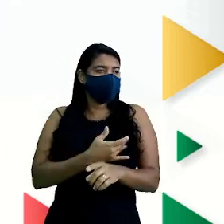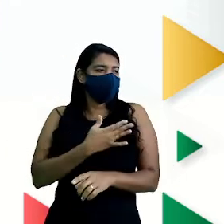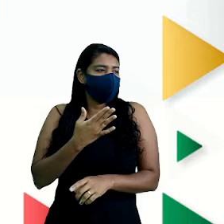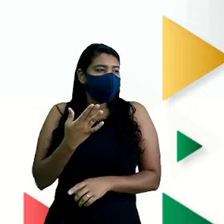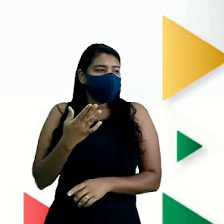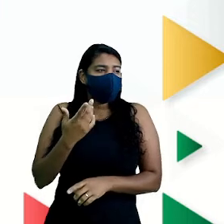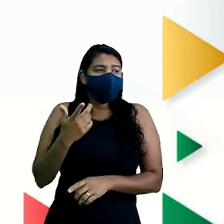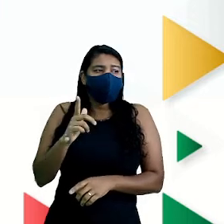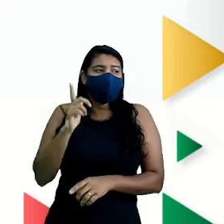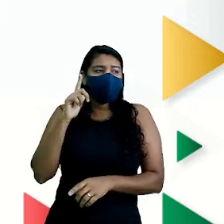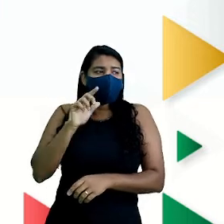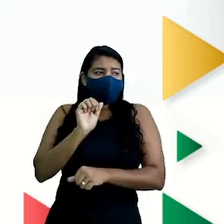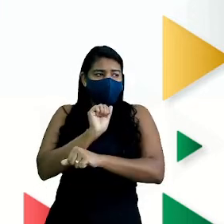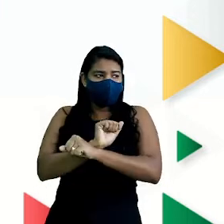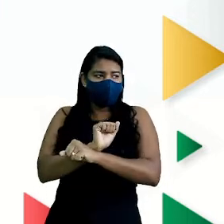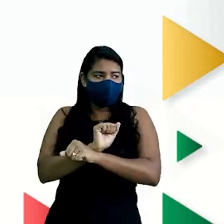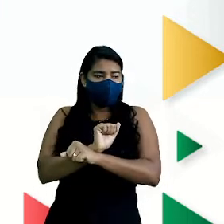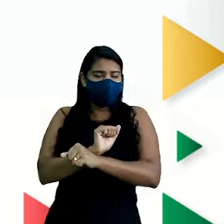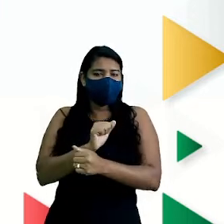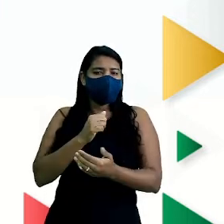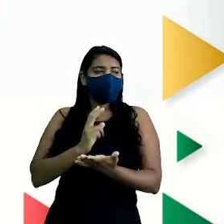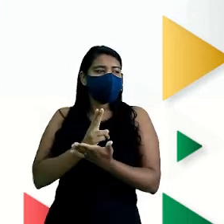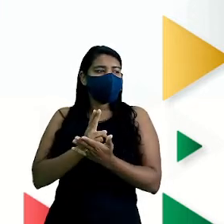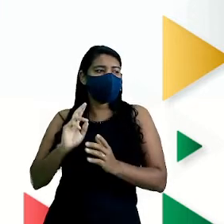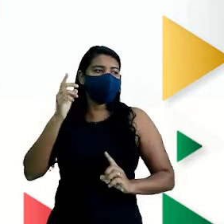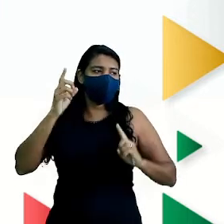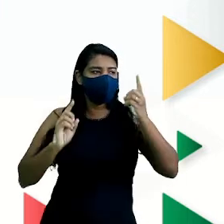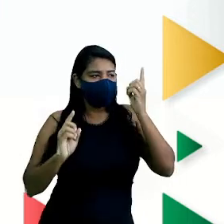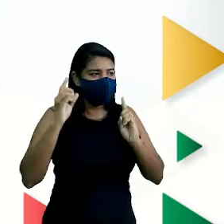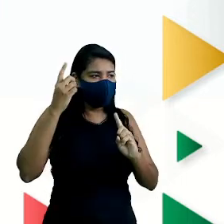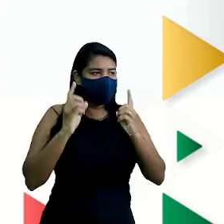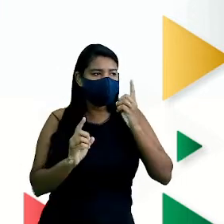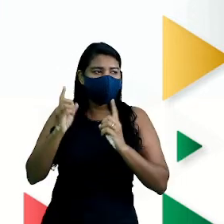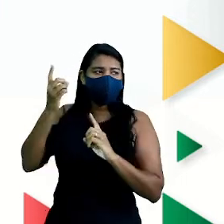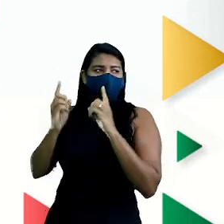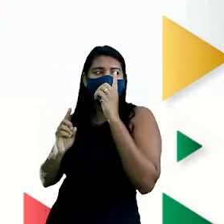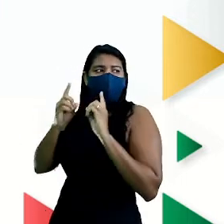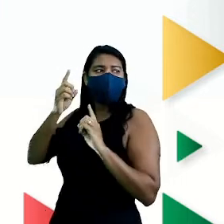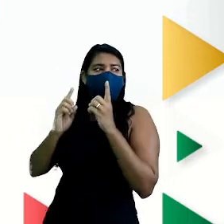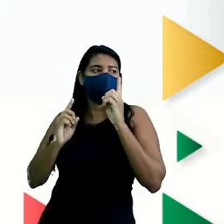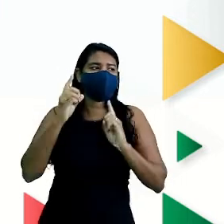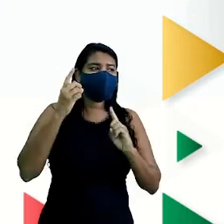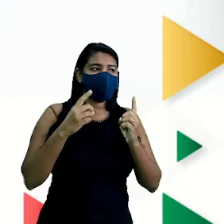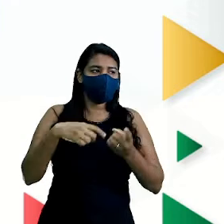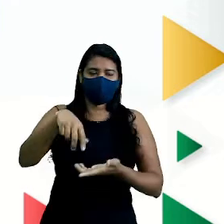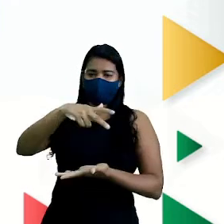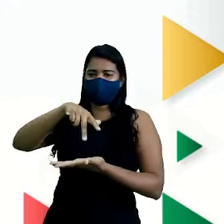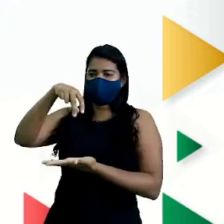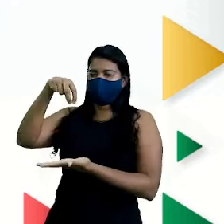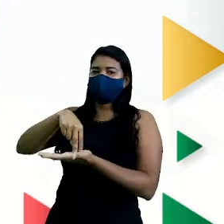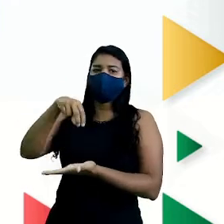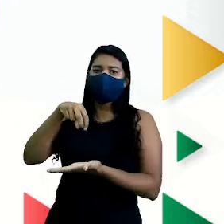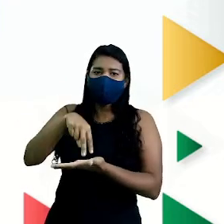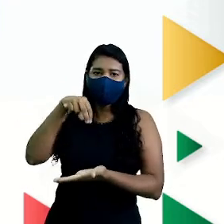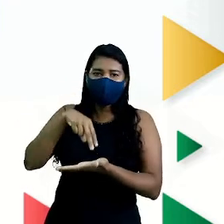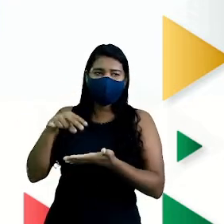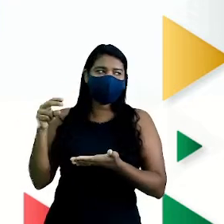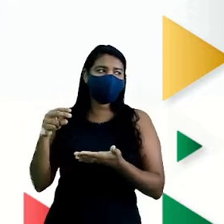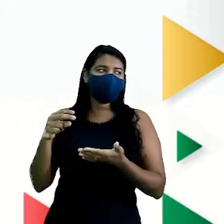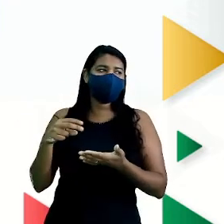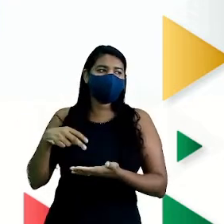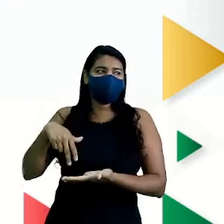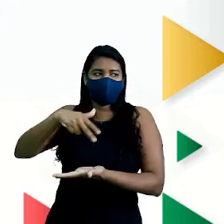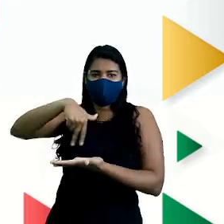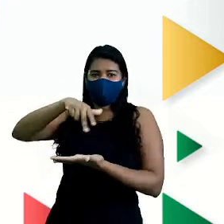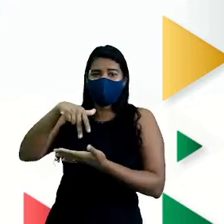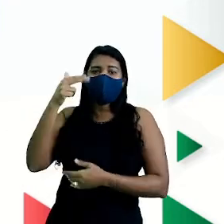ficar parado, nem que seja assim com as mãozinhas assim balançando, mas a vontade realmente é de sair pulando e dançando, mesmo